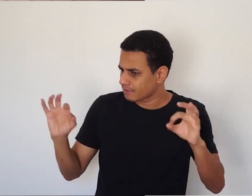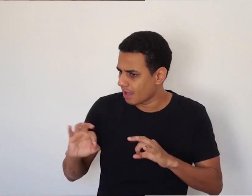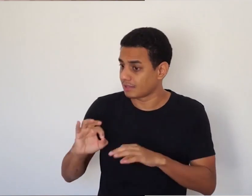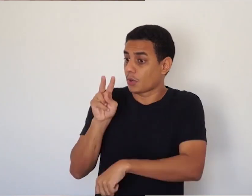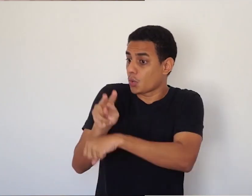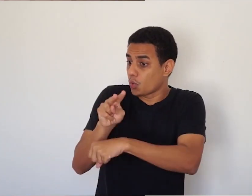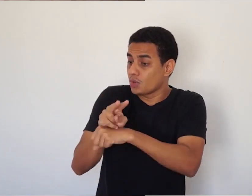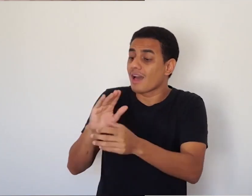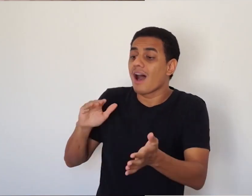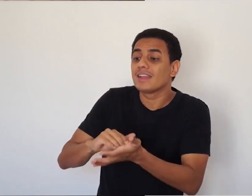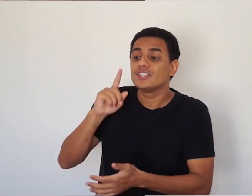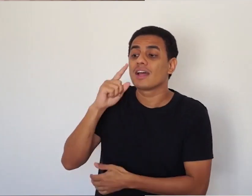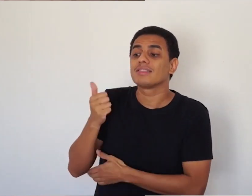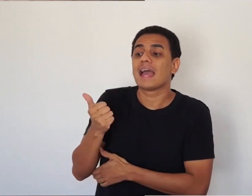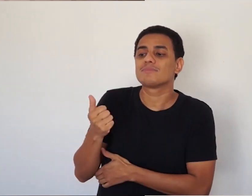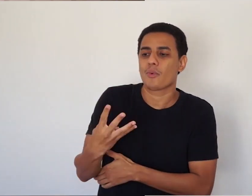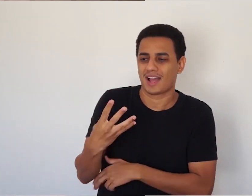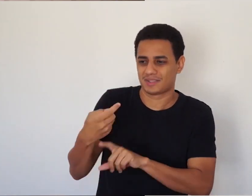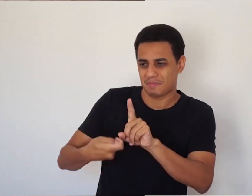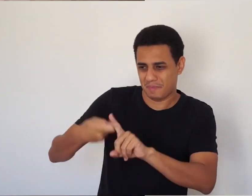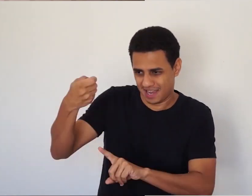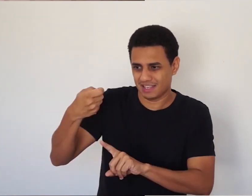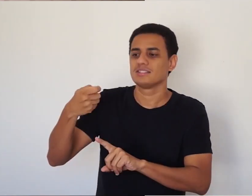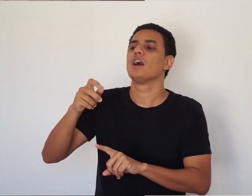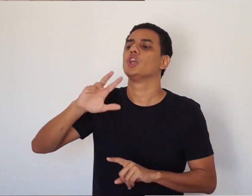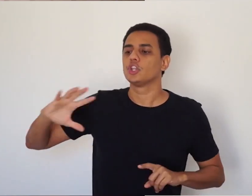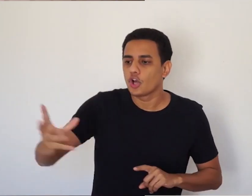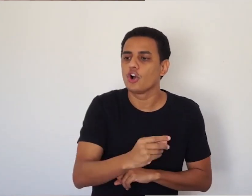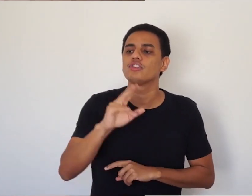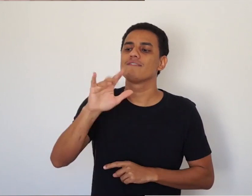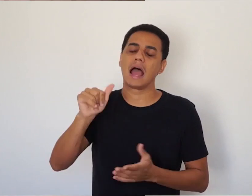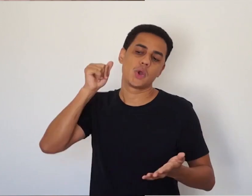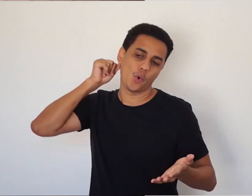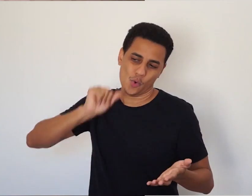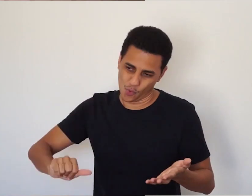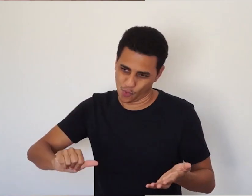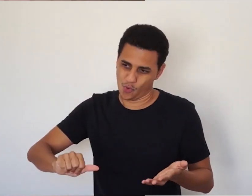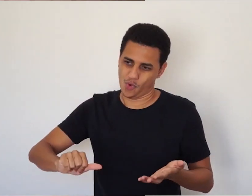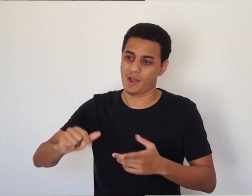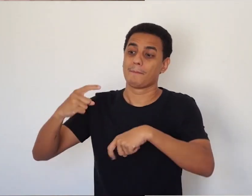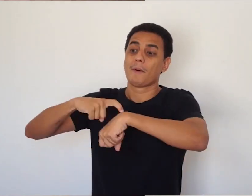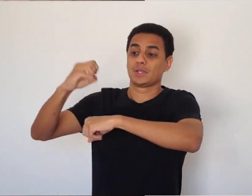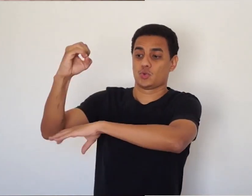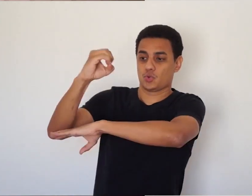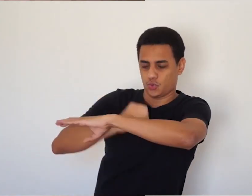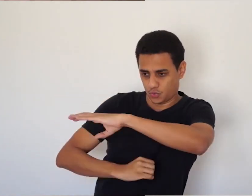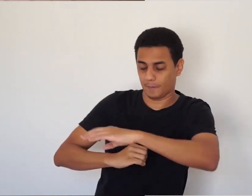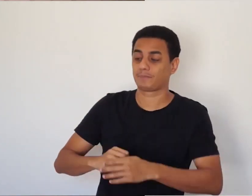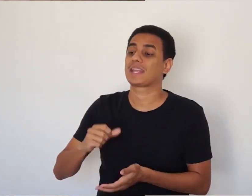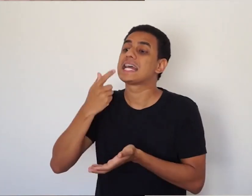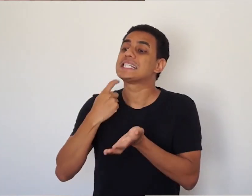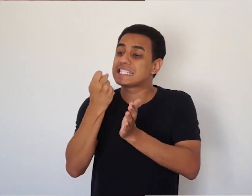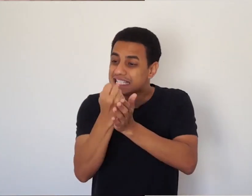cabrito. Guardem-no até o 14º dia do mês, quando toda a comunidade de Israel irá sacrificá-lo ao pôr do sol.